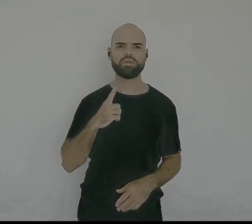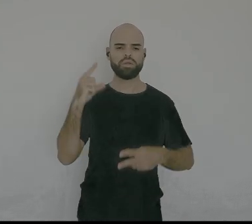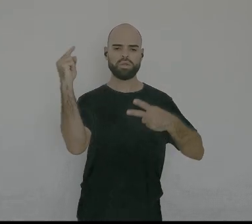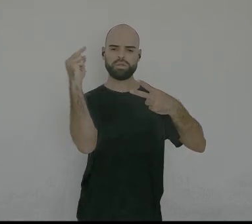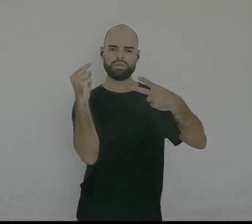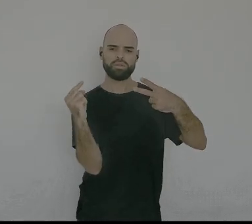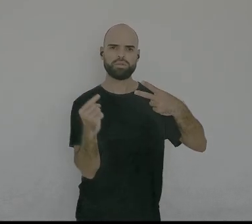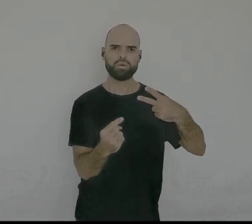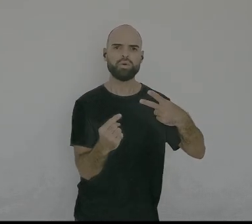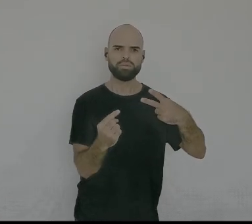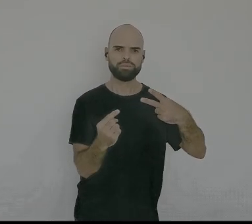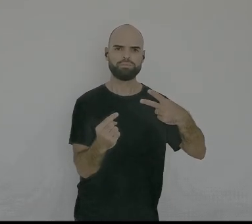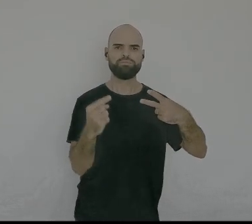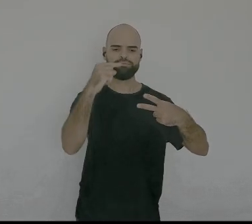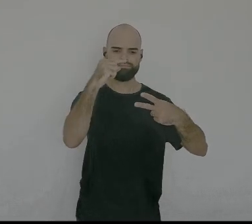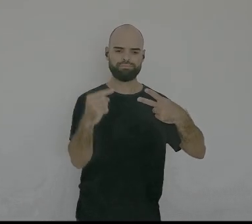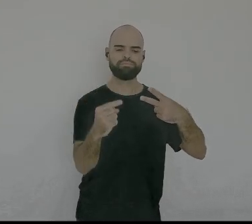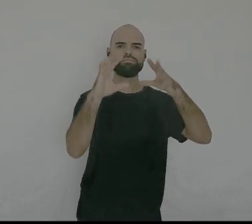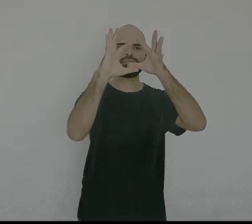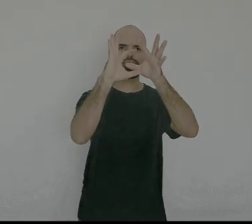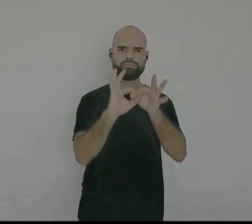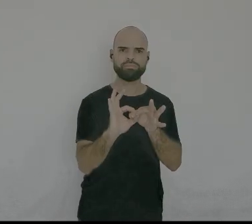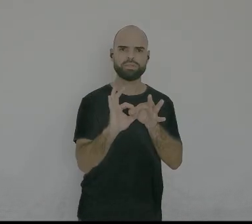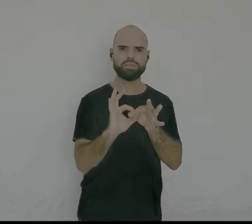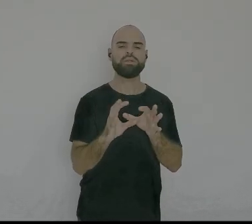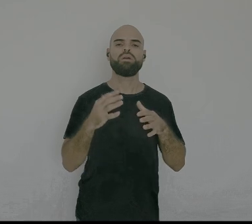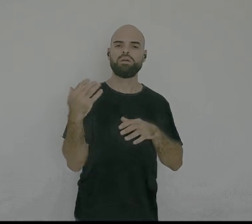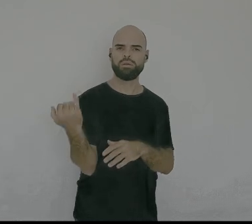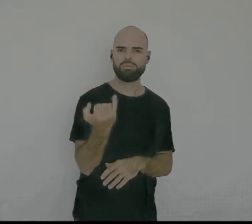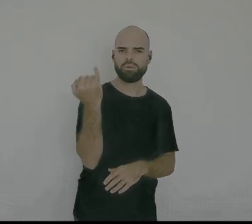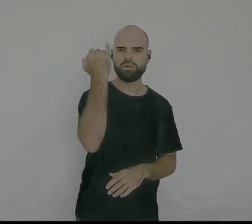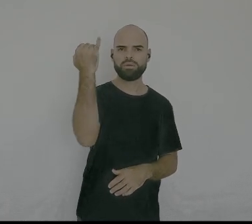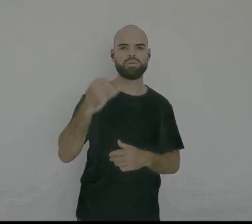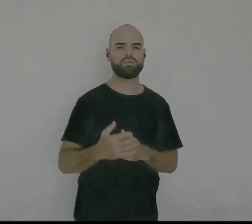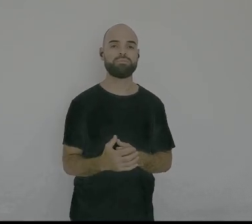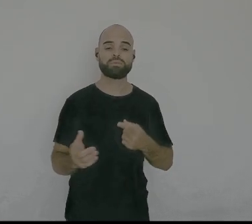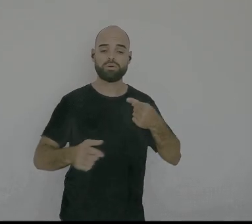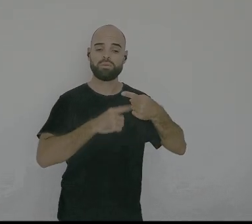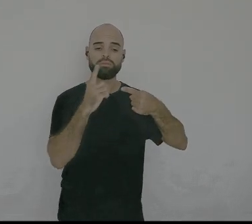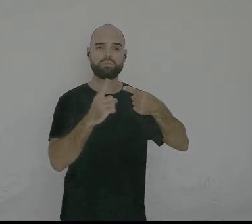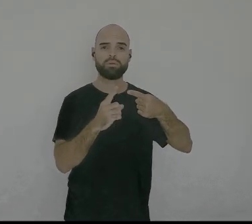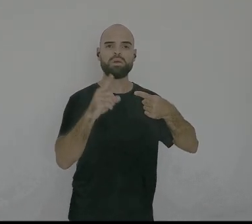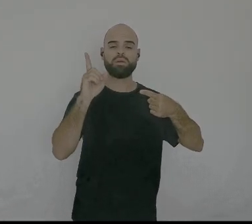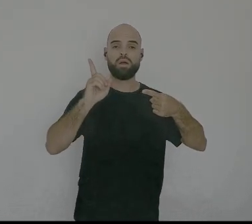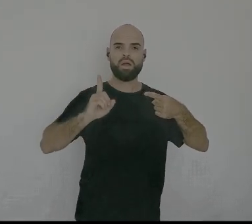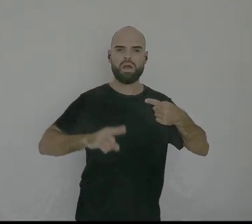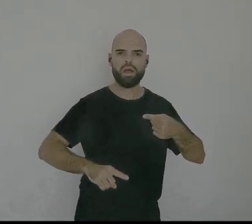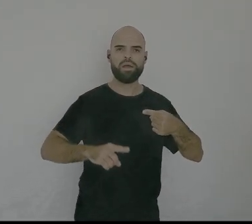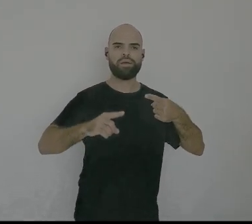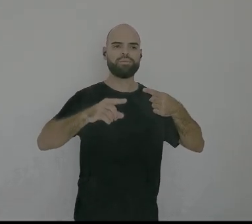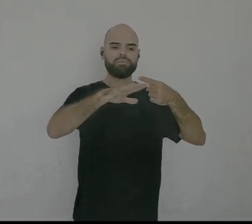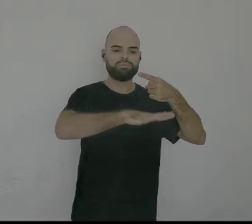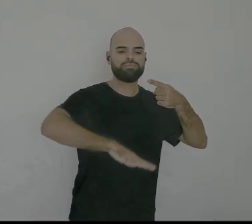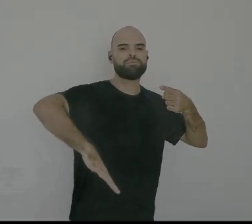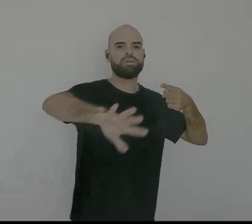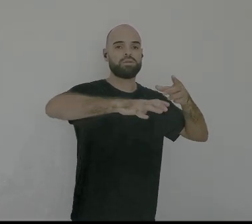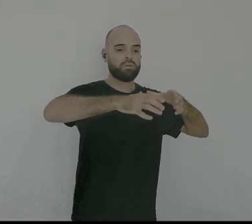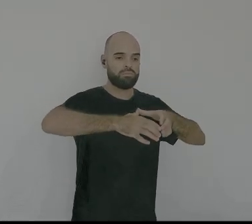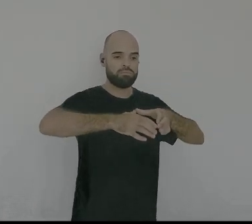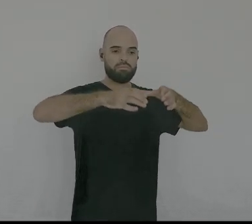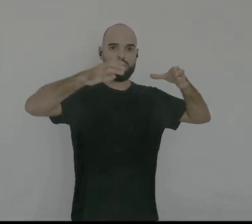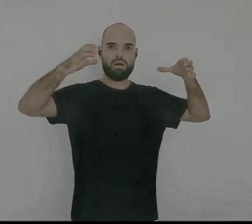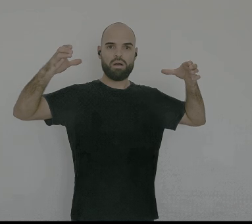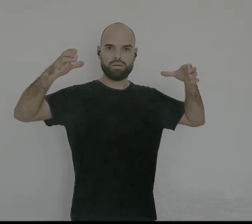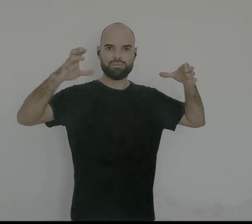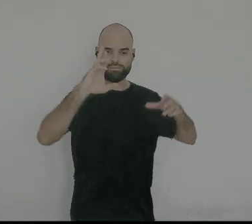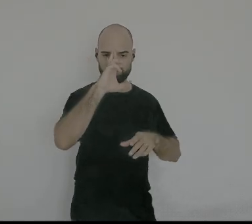Nas redes, há 2 espaços de integração dessas redes. Um espaço